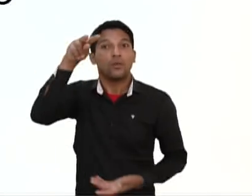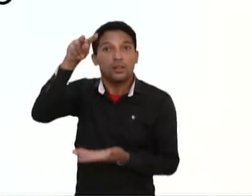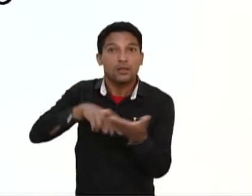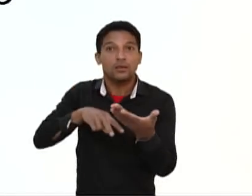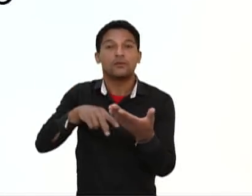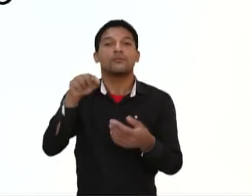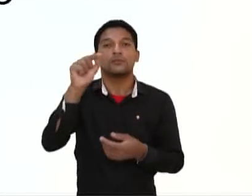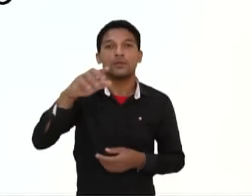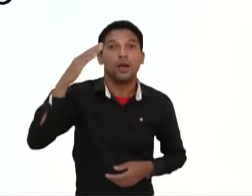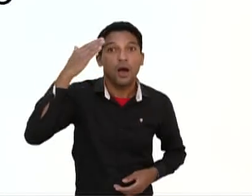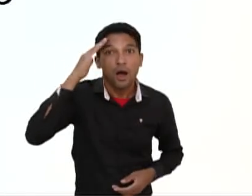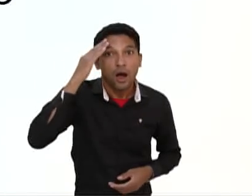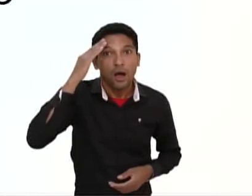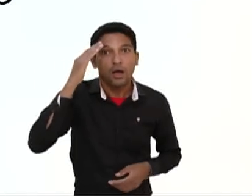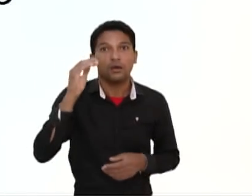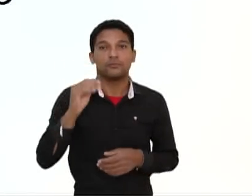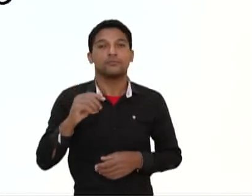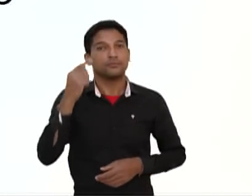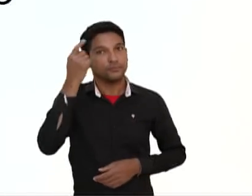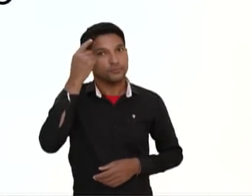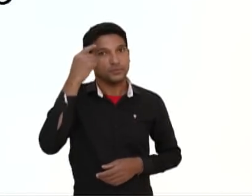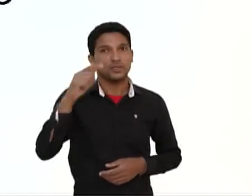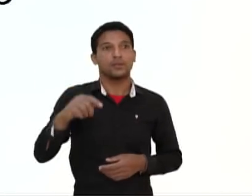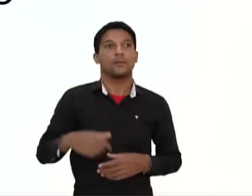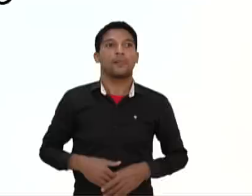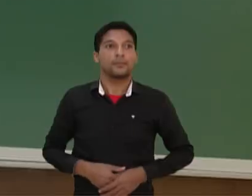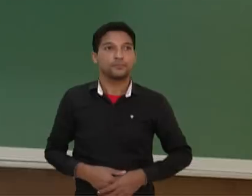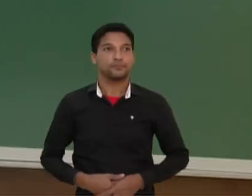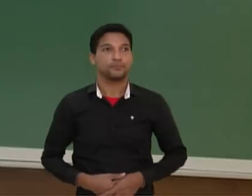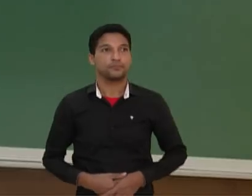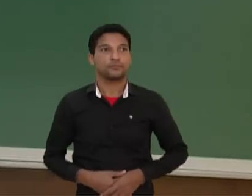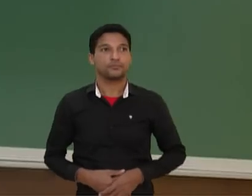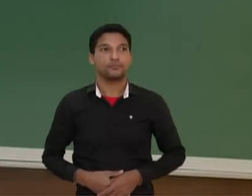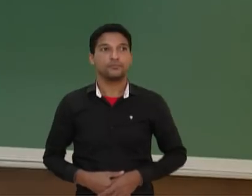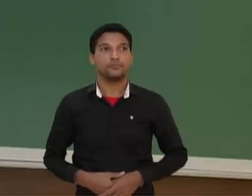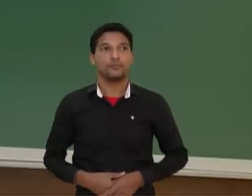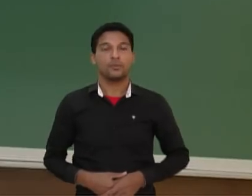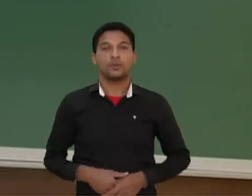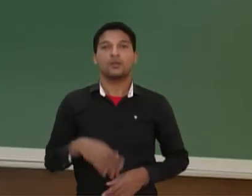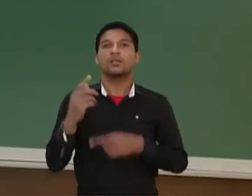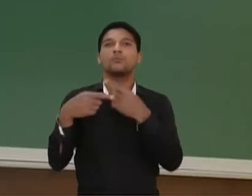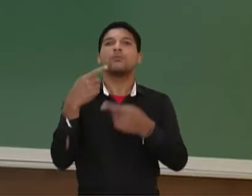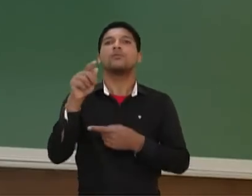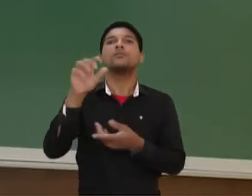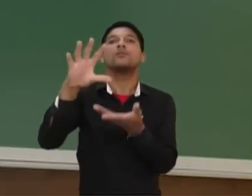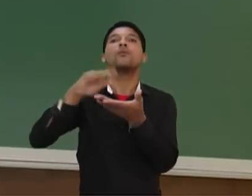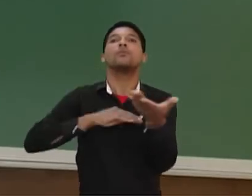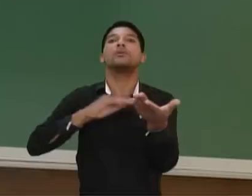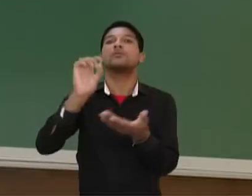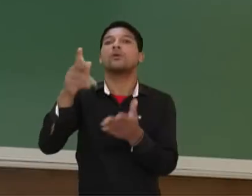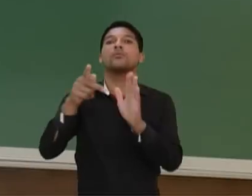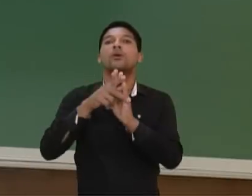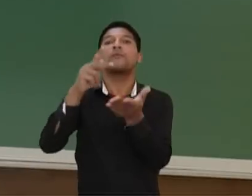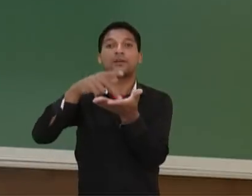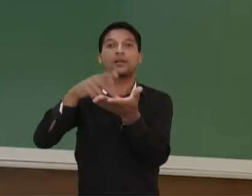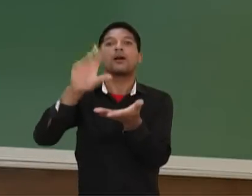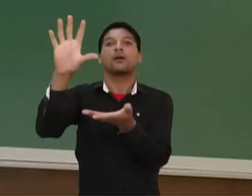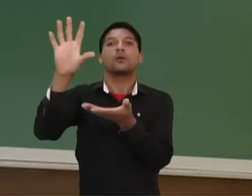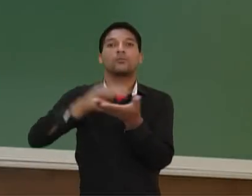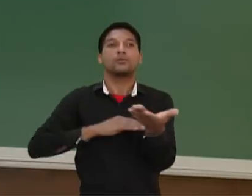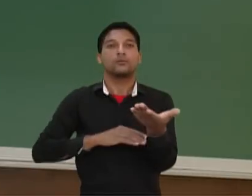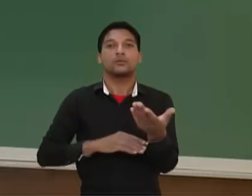tá? Você não precisa copiar todas as afirmações, copia as que são verdadeiras, para você não perder tempo, tá? Todo